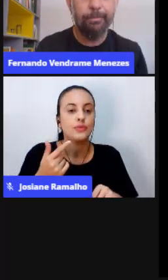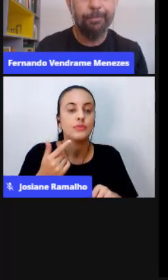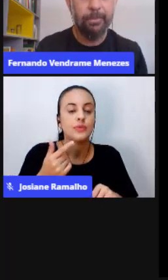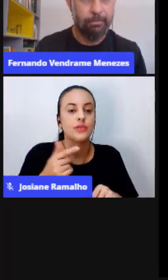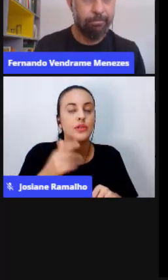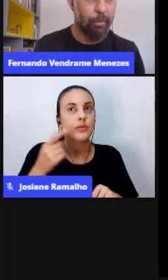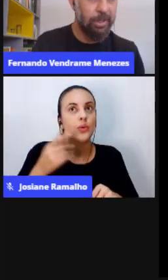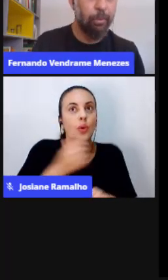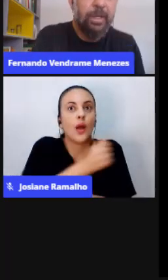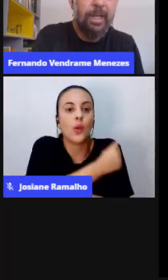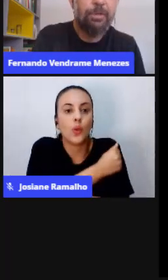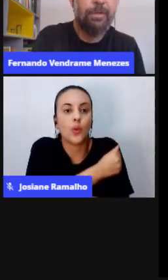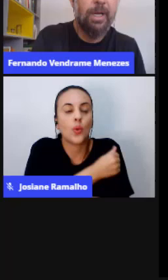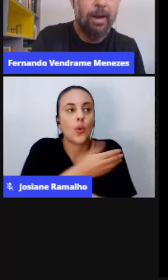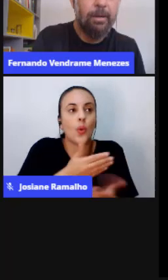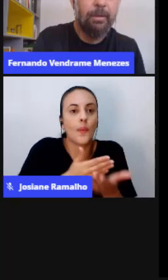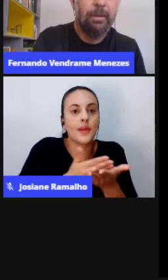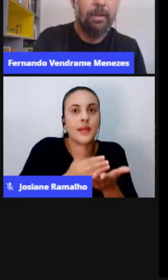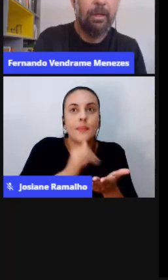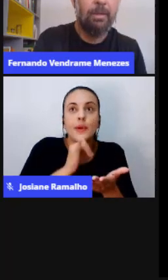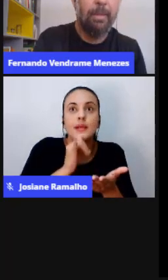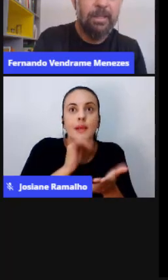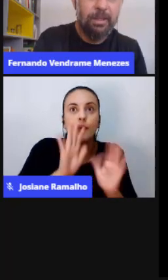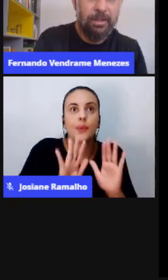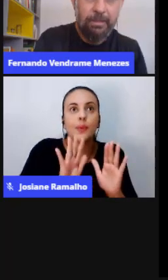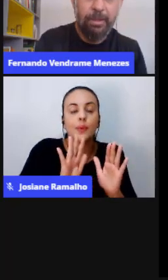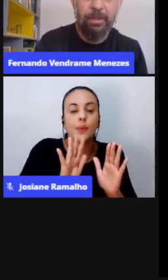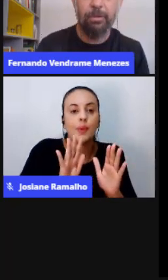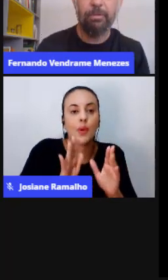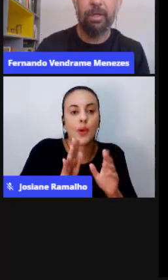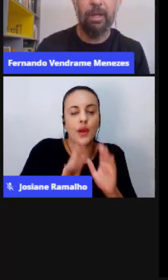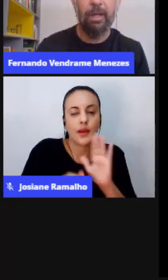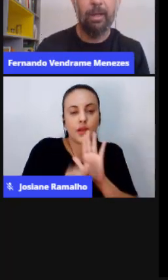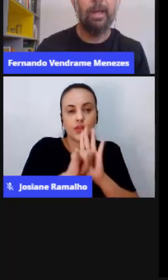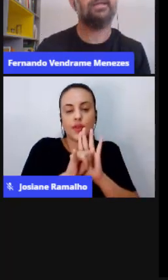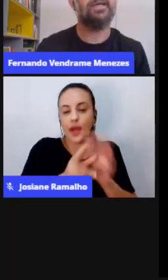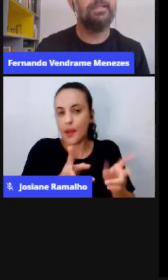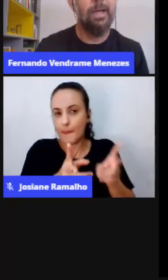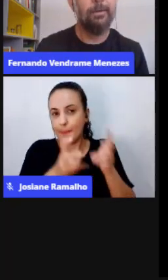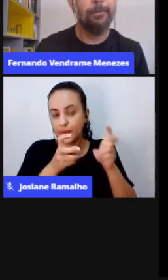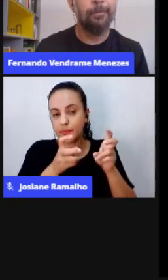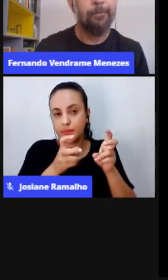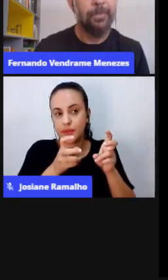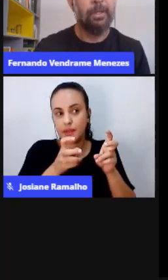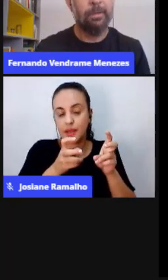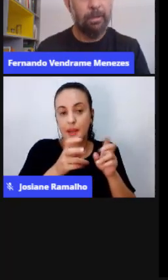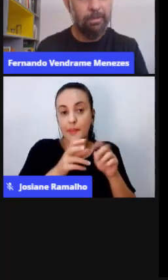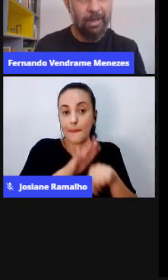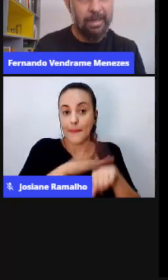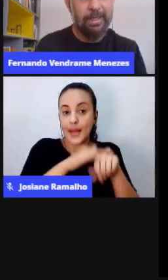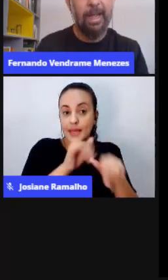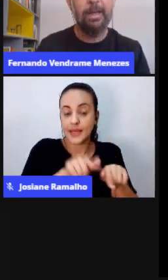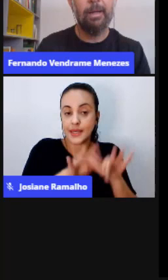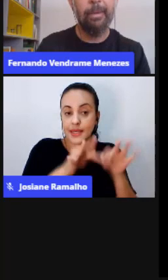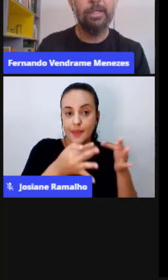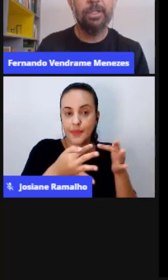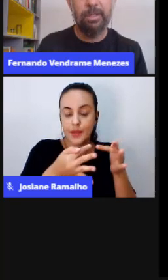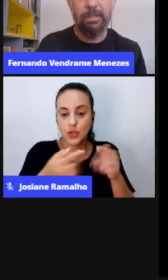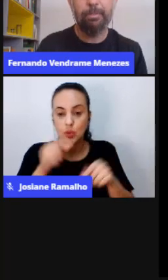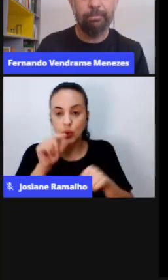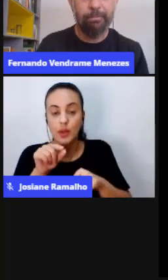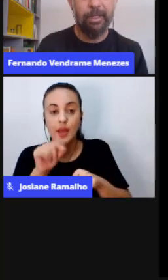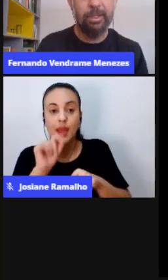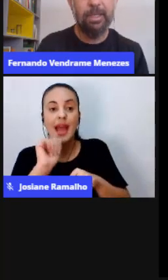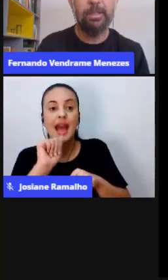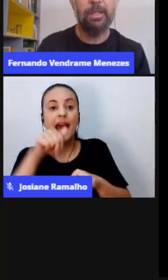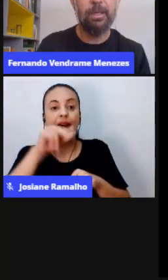simples. Por exemplo, identificar é mais simples do que analisar. Então, a ideia é partir